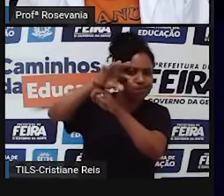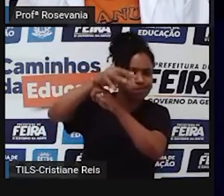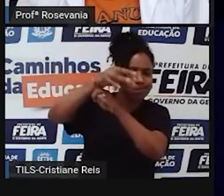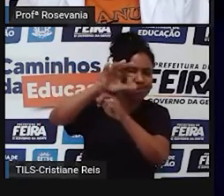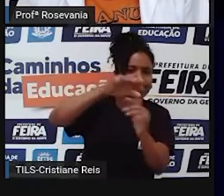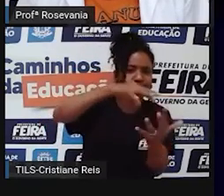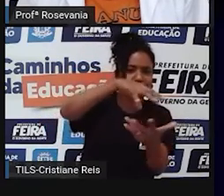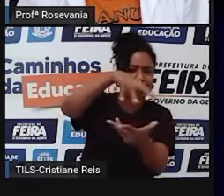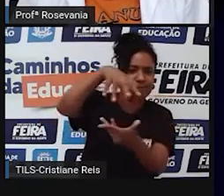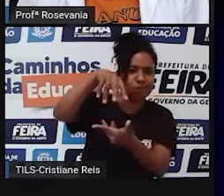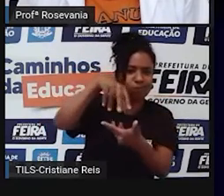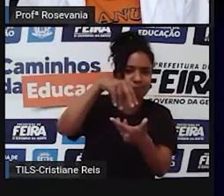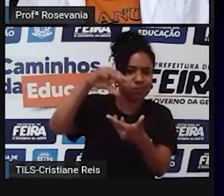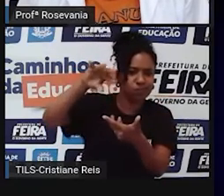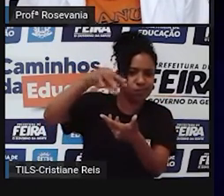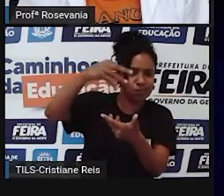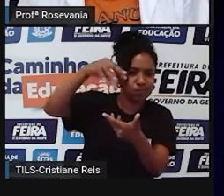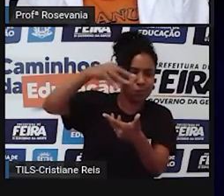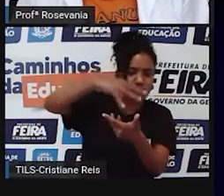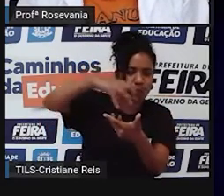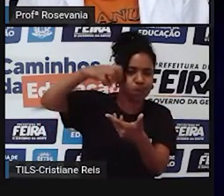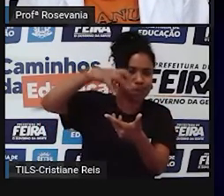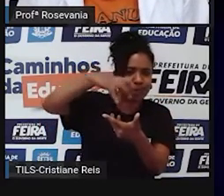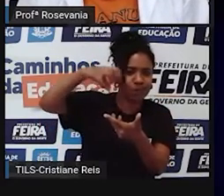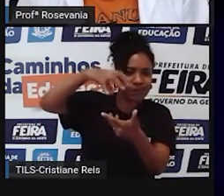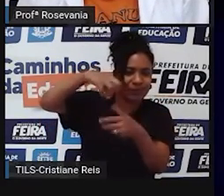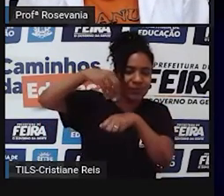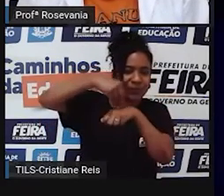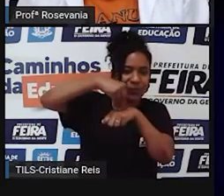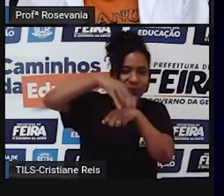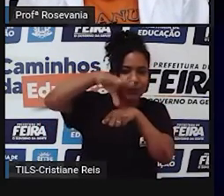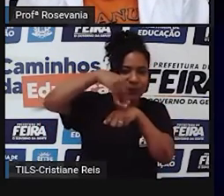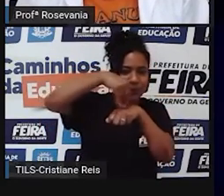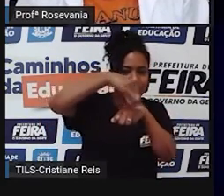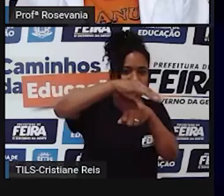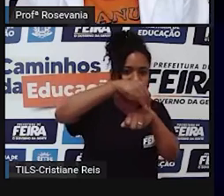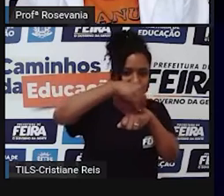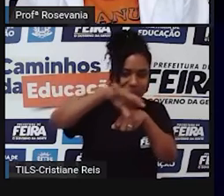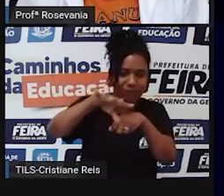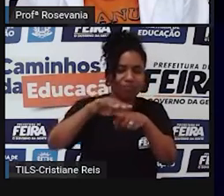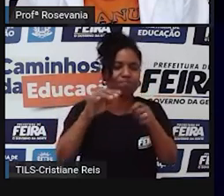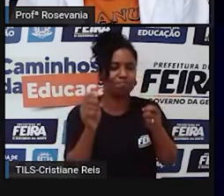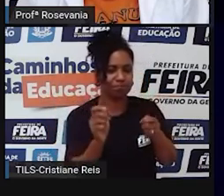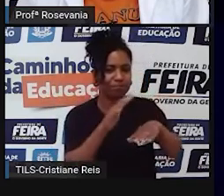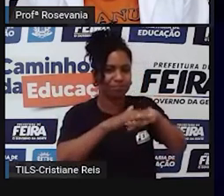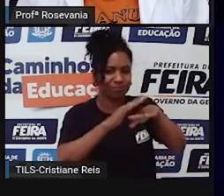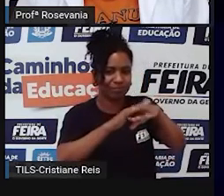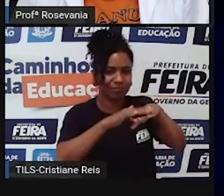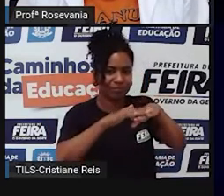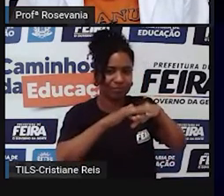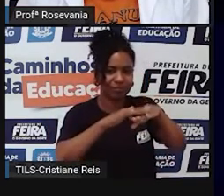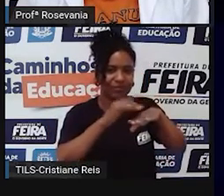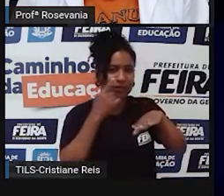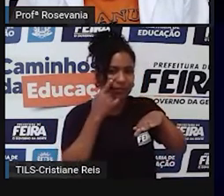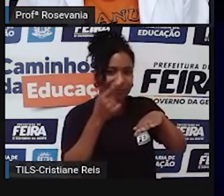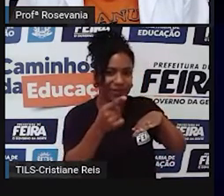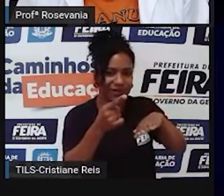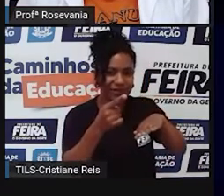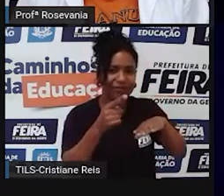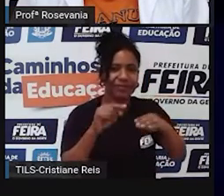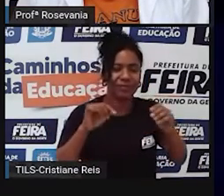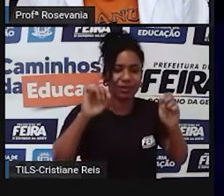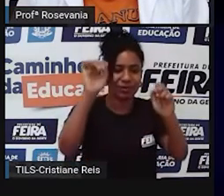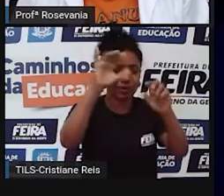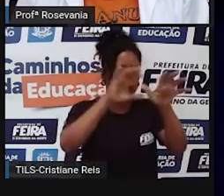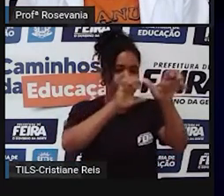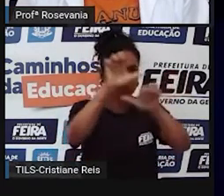funcionando, e eles vão mandando as informações à medida que eles vão passando. Aqui também vou passando as horas, não sei se vocês estão